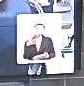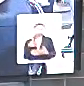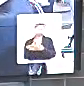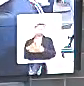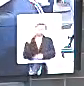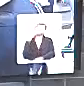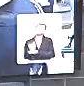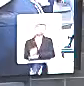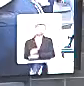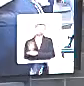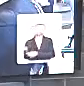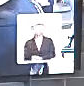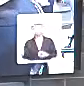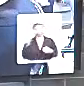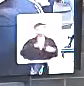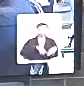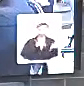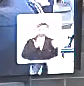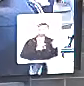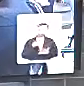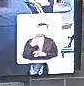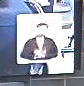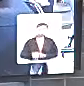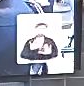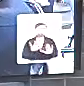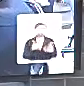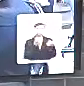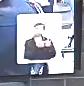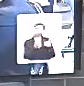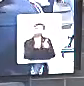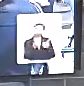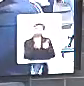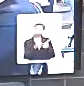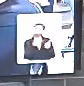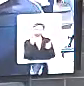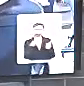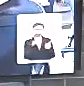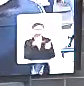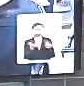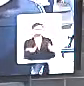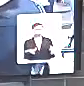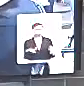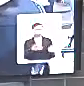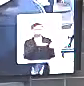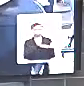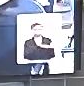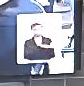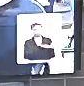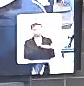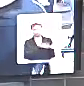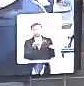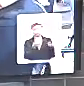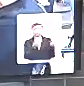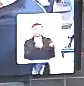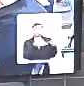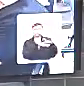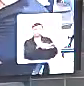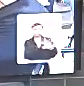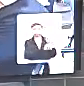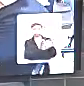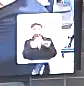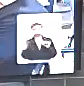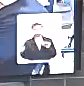tem que voltar né agora os ônibus sai da lá do ou da garagem quando já tem né alguma coisa ou então